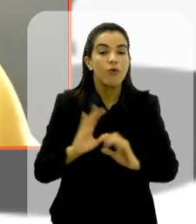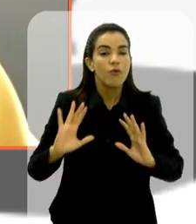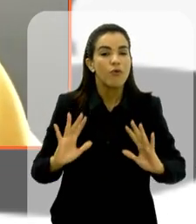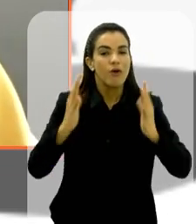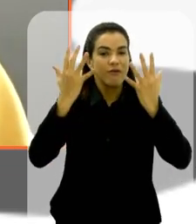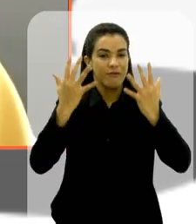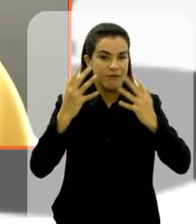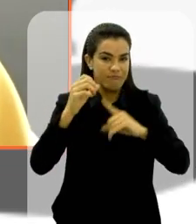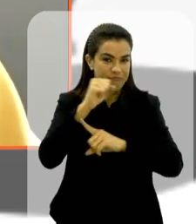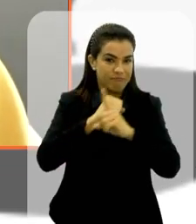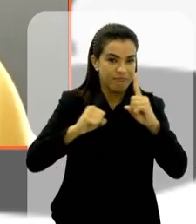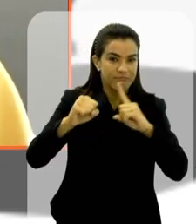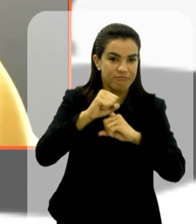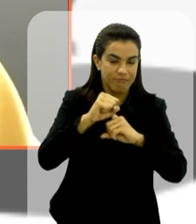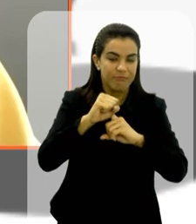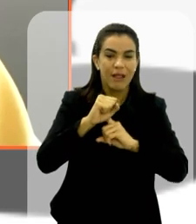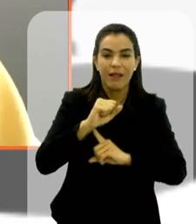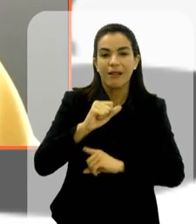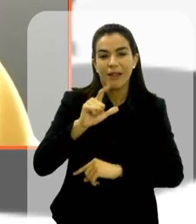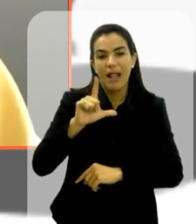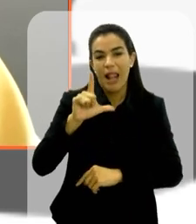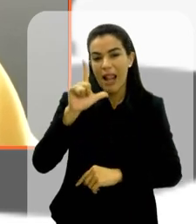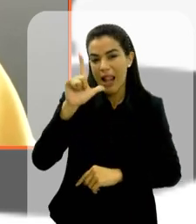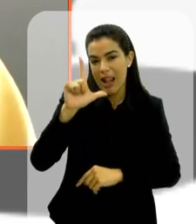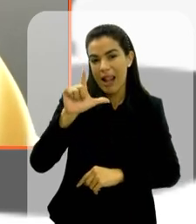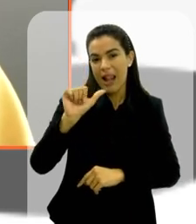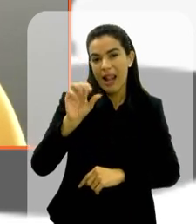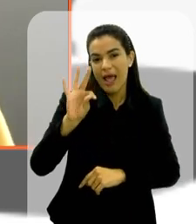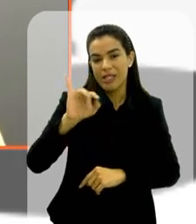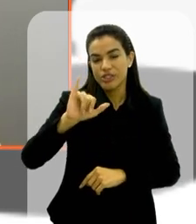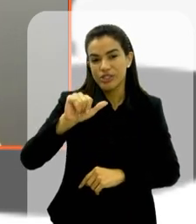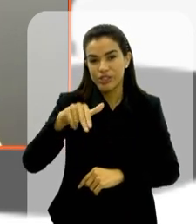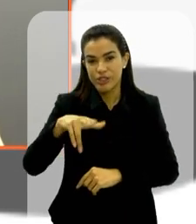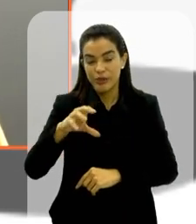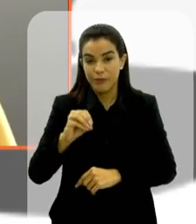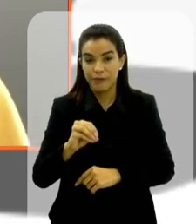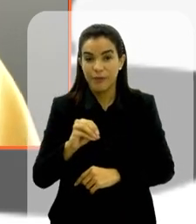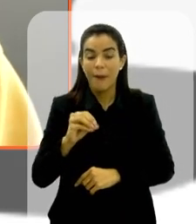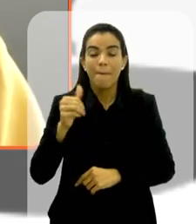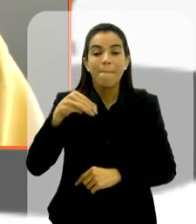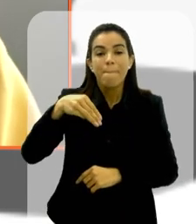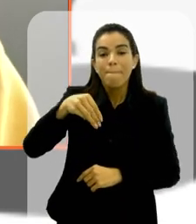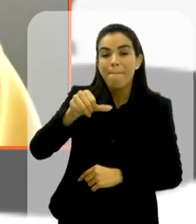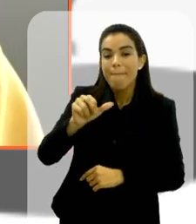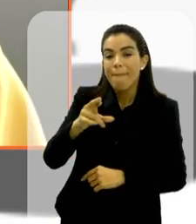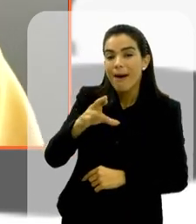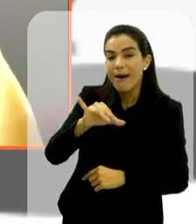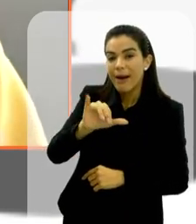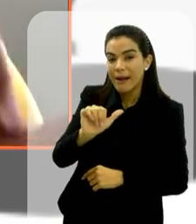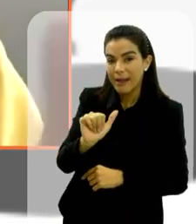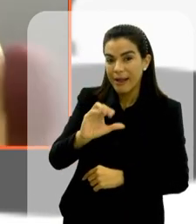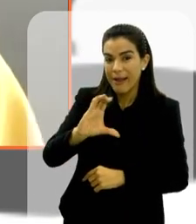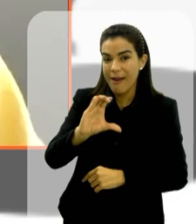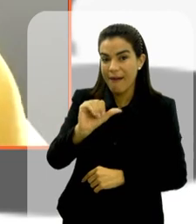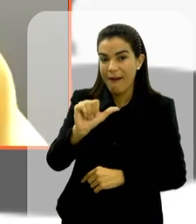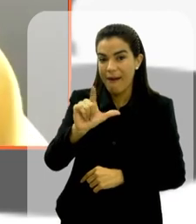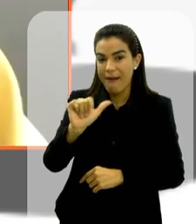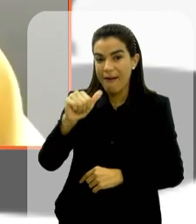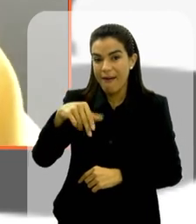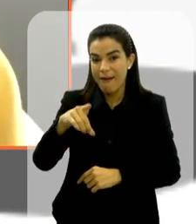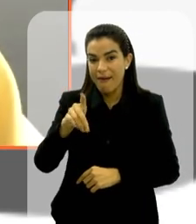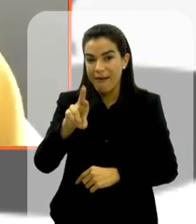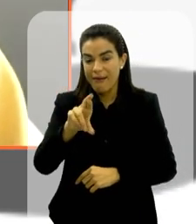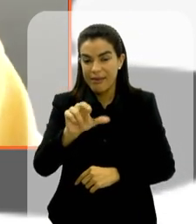Cultura Latina do Brasil, com a professora Calandra, Maria Calandra, né? Lá em São Paulo, em